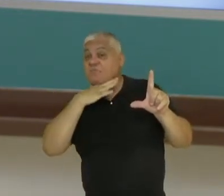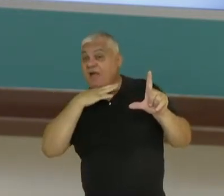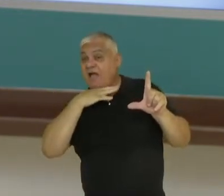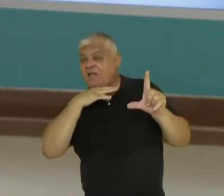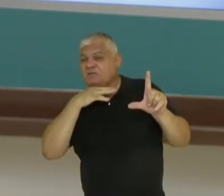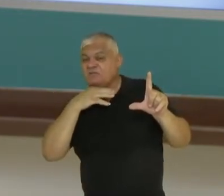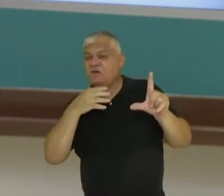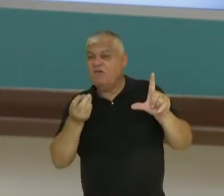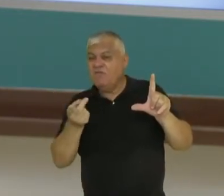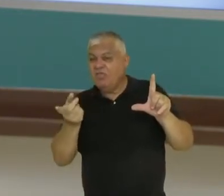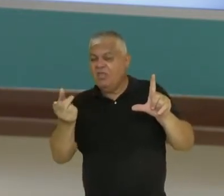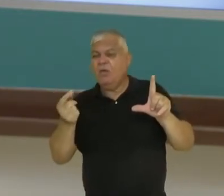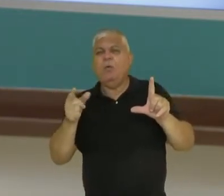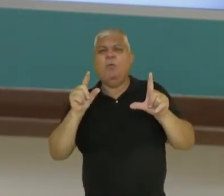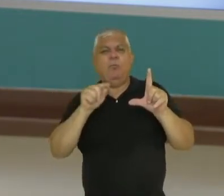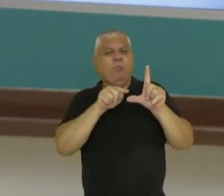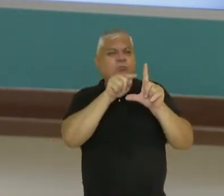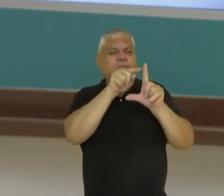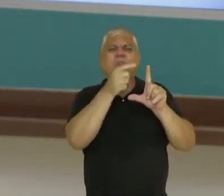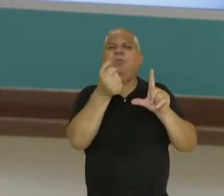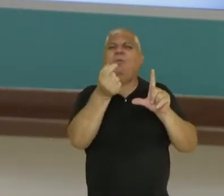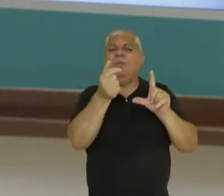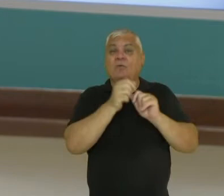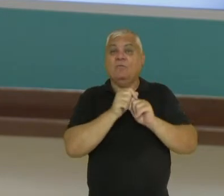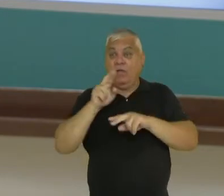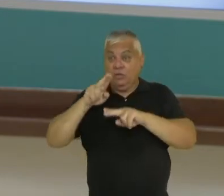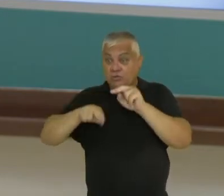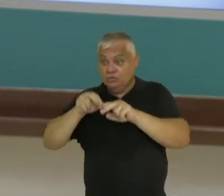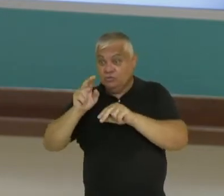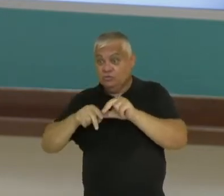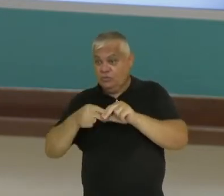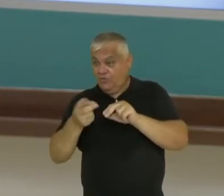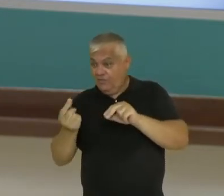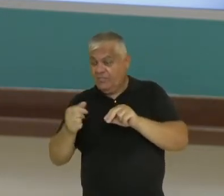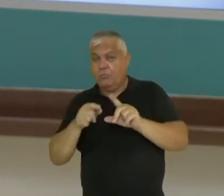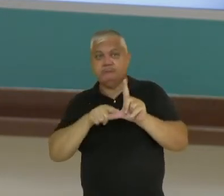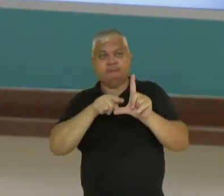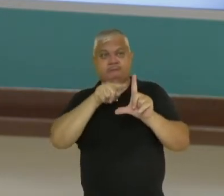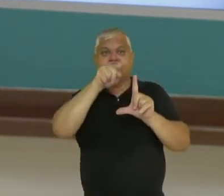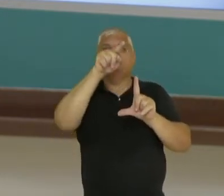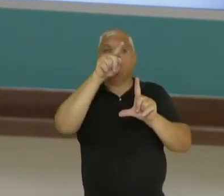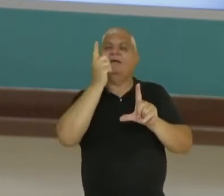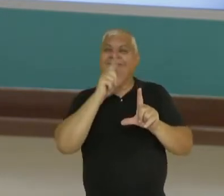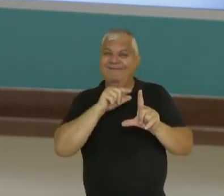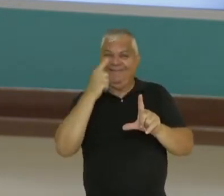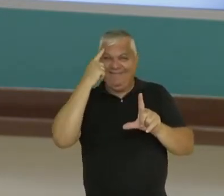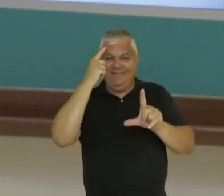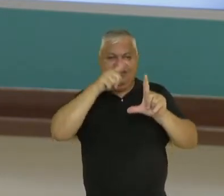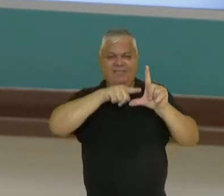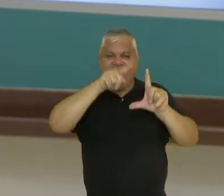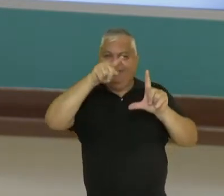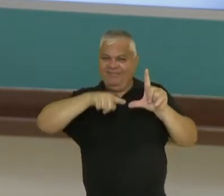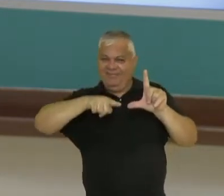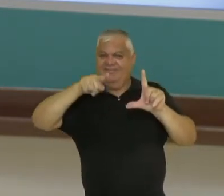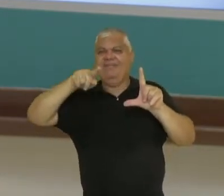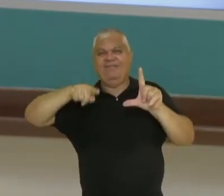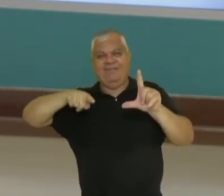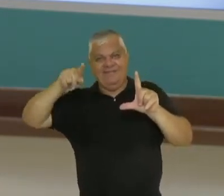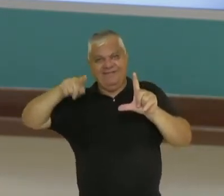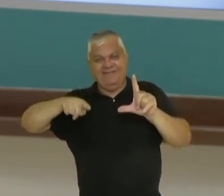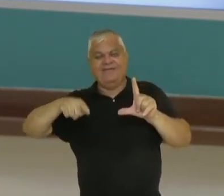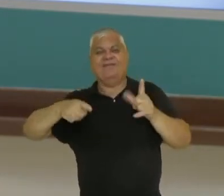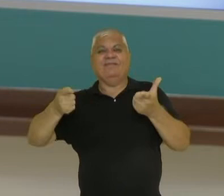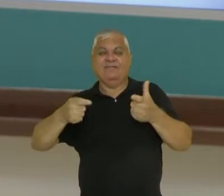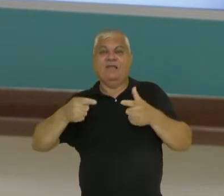vendeu muito bem, mas lá no mês de junho teve uma alta. O que será que aconteceu durante a passagem dos meses que fez ter uma alta nas vendas